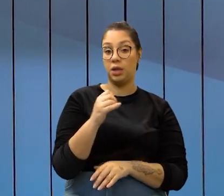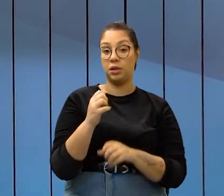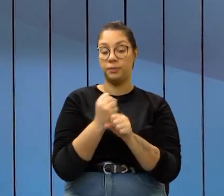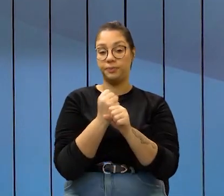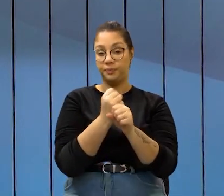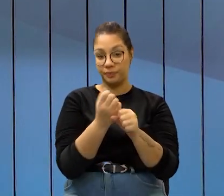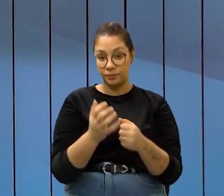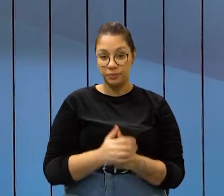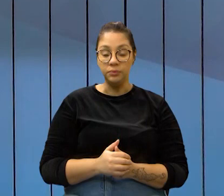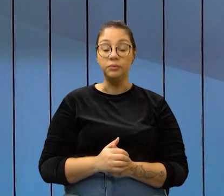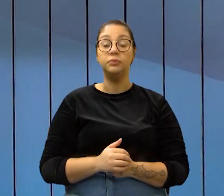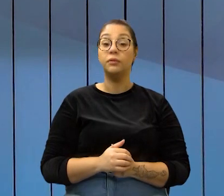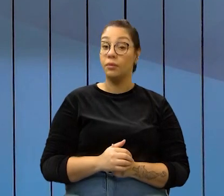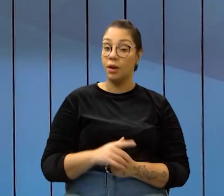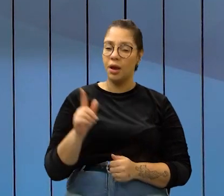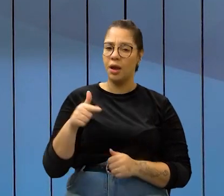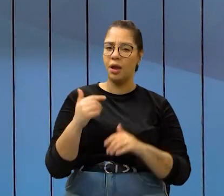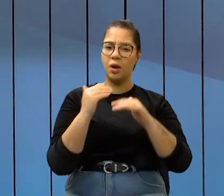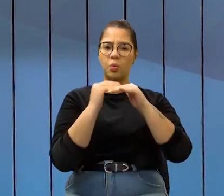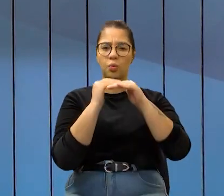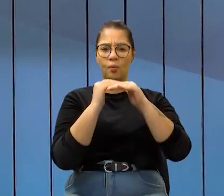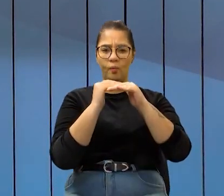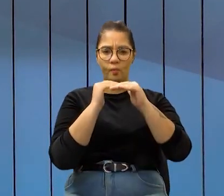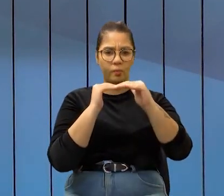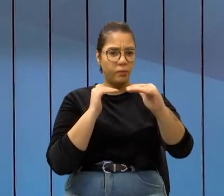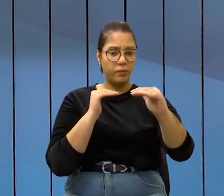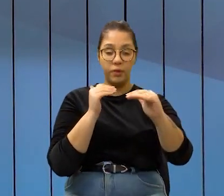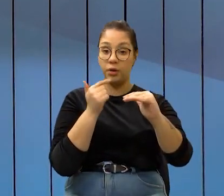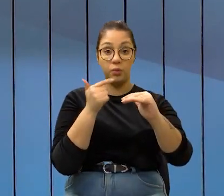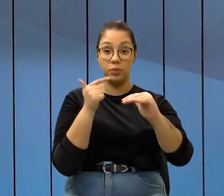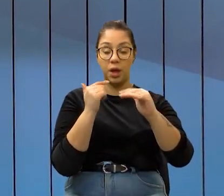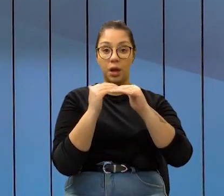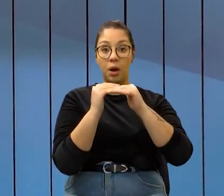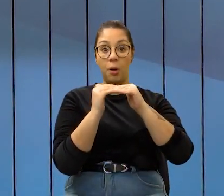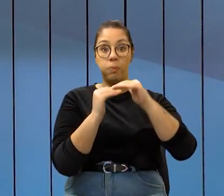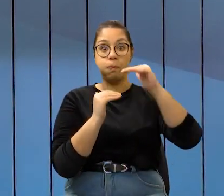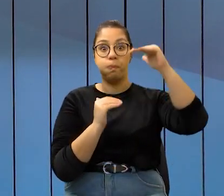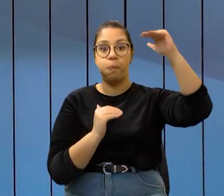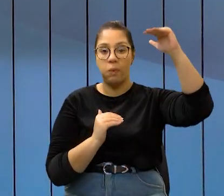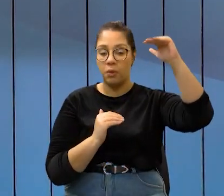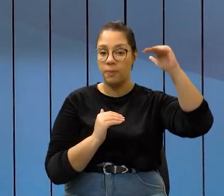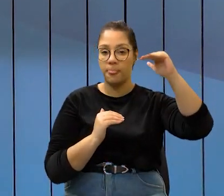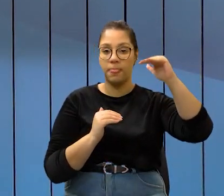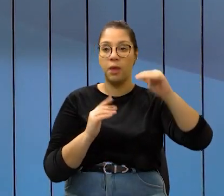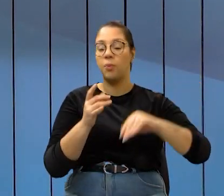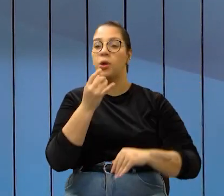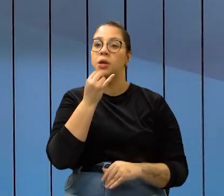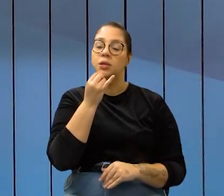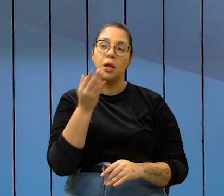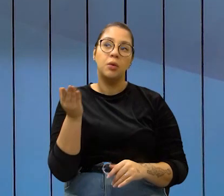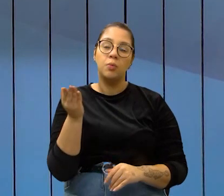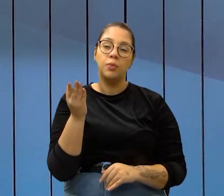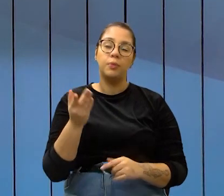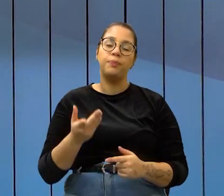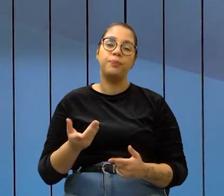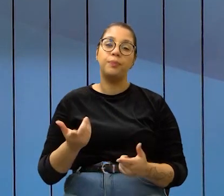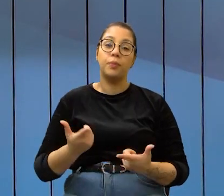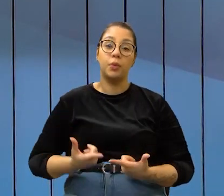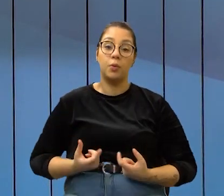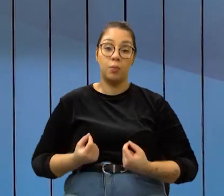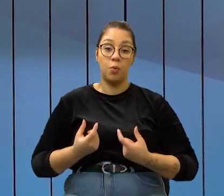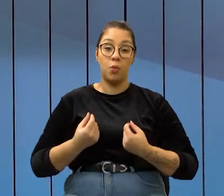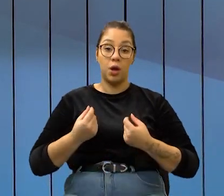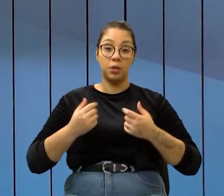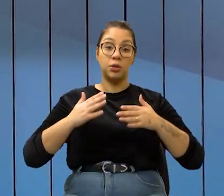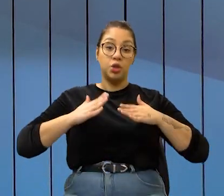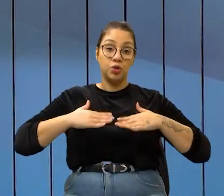estar estável, um número mais ou menos estável. Quer dizer que ele não está crescendo tanto como, sei lá, talvez um